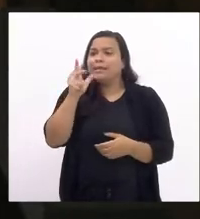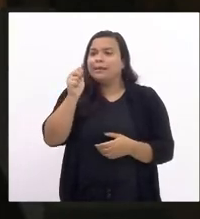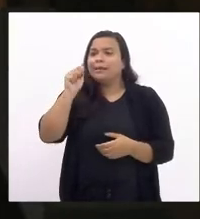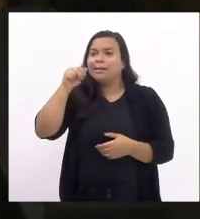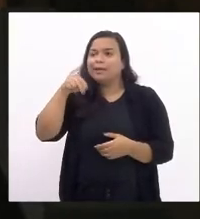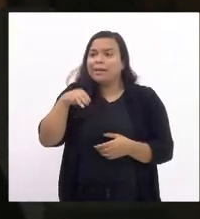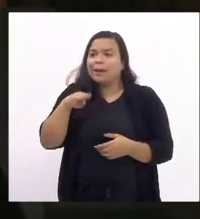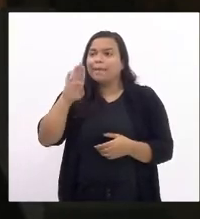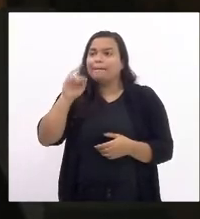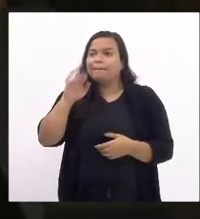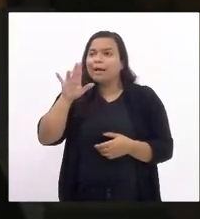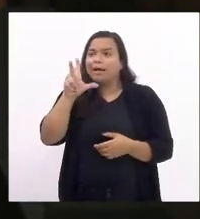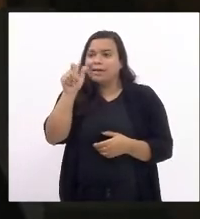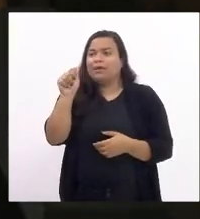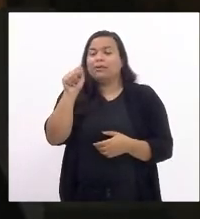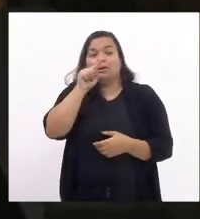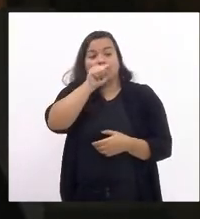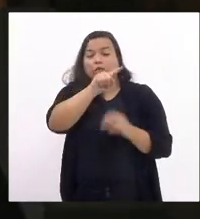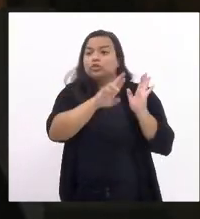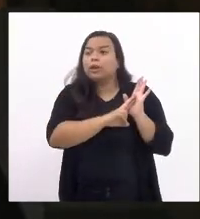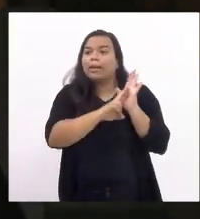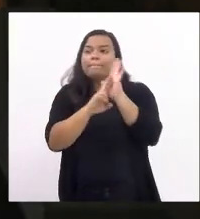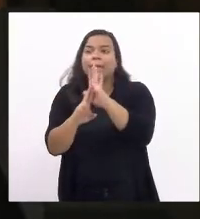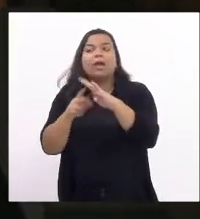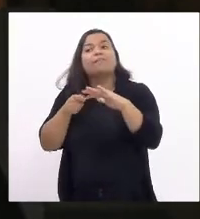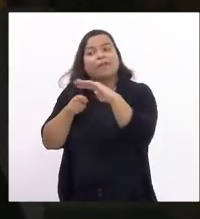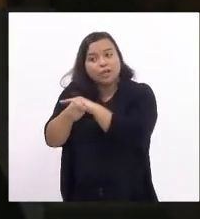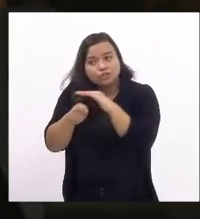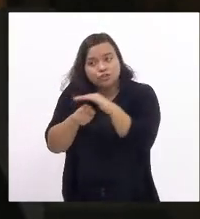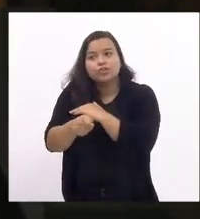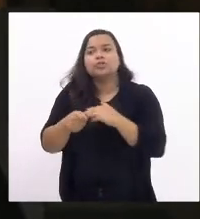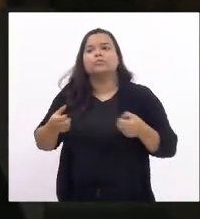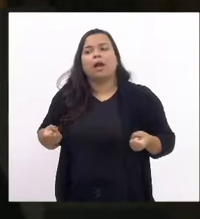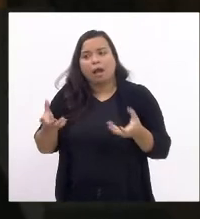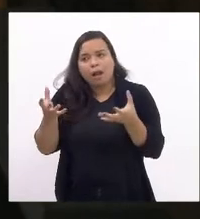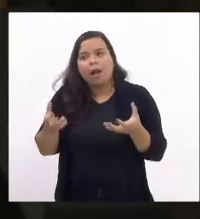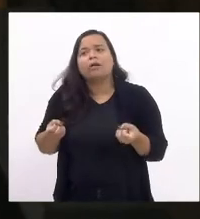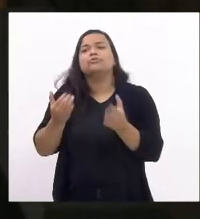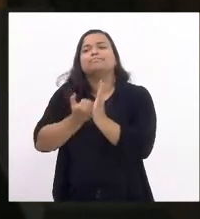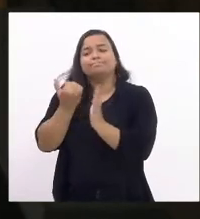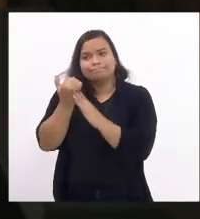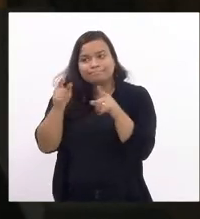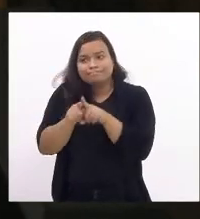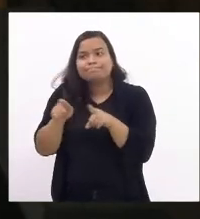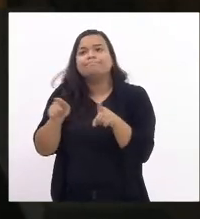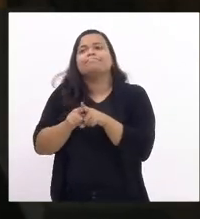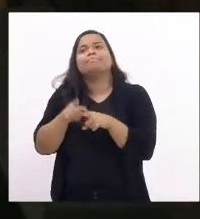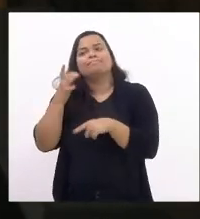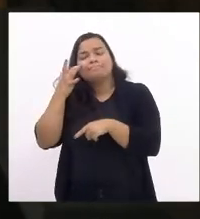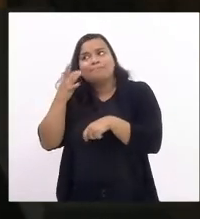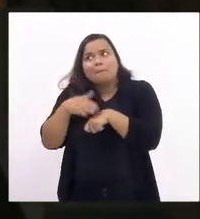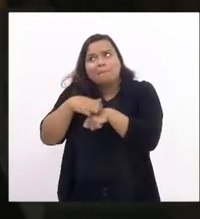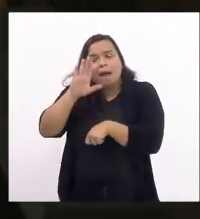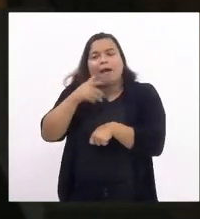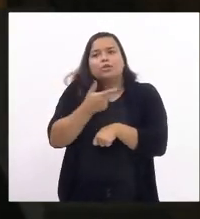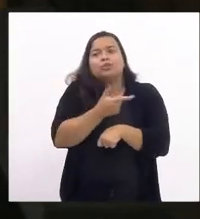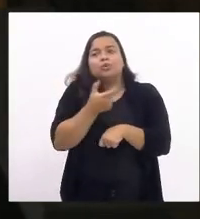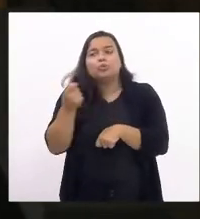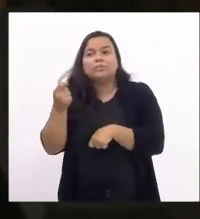Isto pode representar investimentos possivelmente superior a 200 milhões de